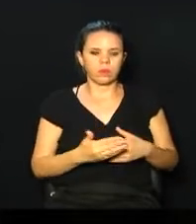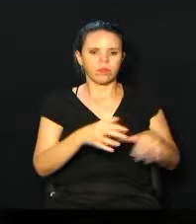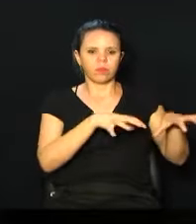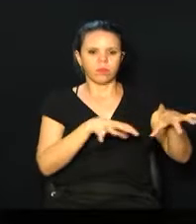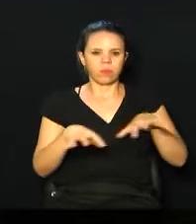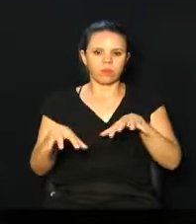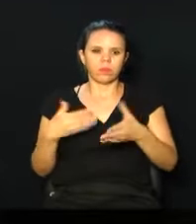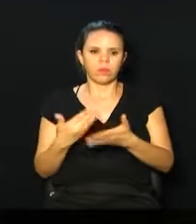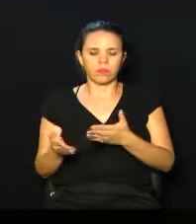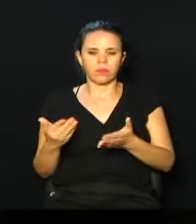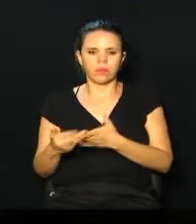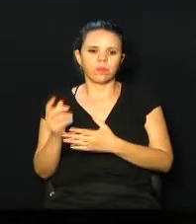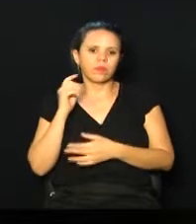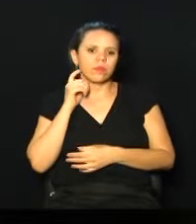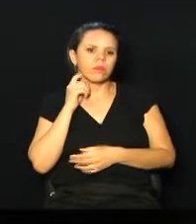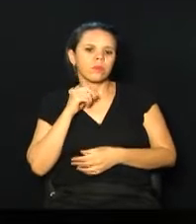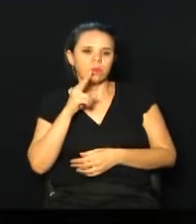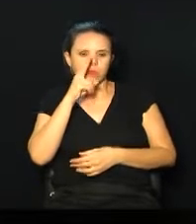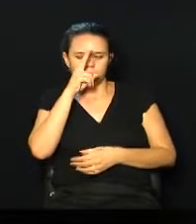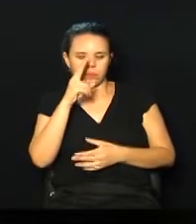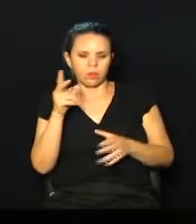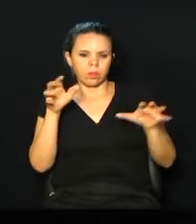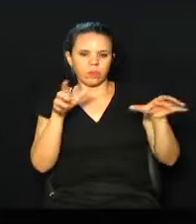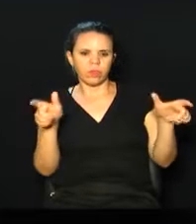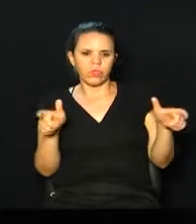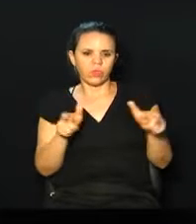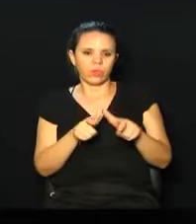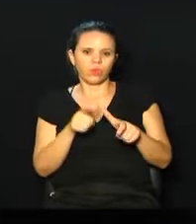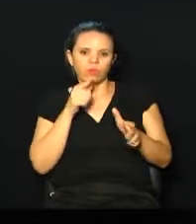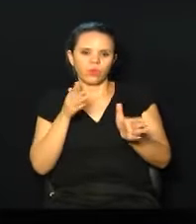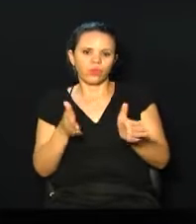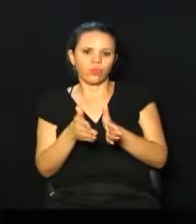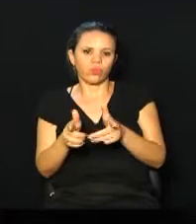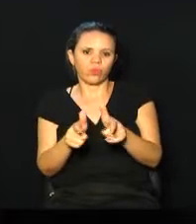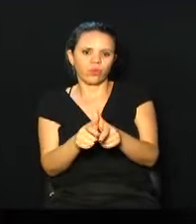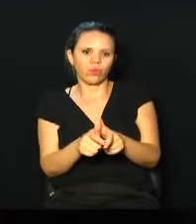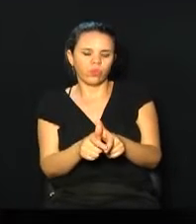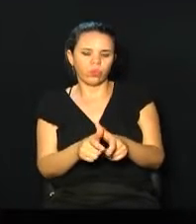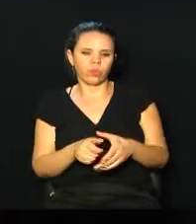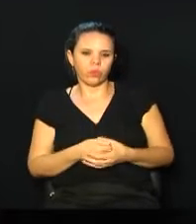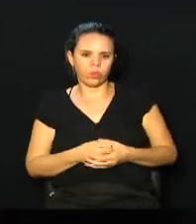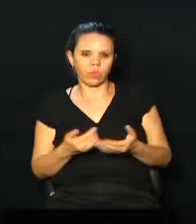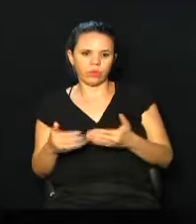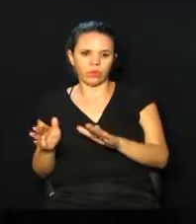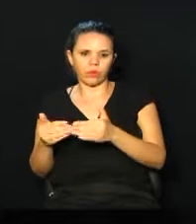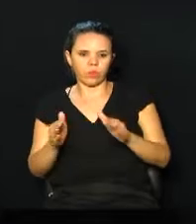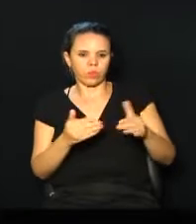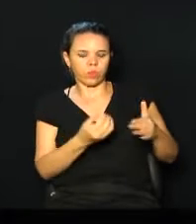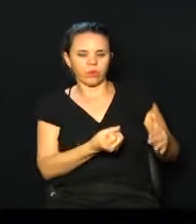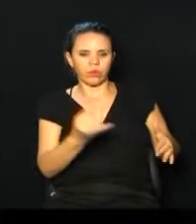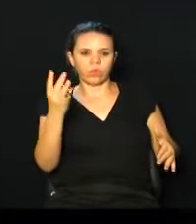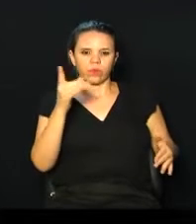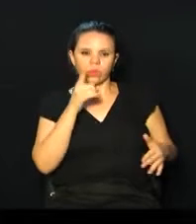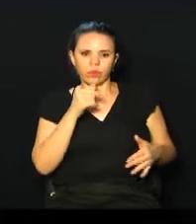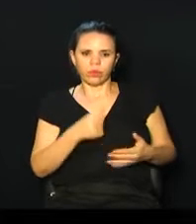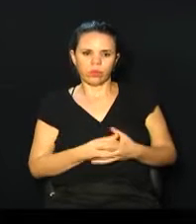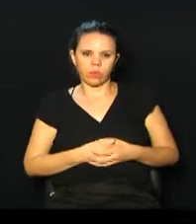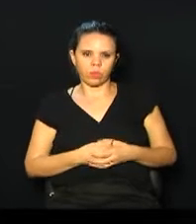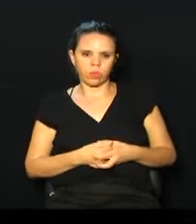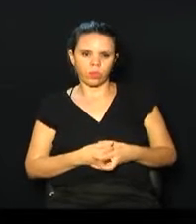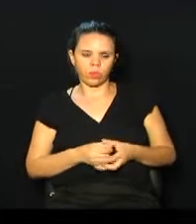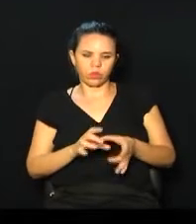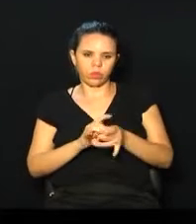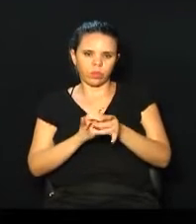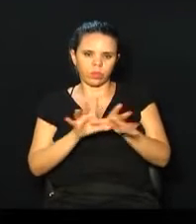vai perdendo a intensidade, a fluidez do rio vai diminuindo, você vai liberando aquela quantidade de água e